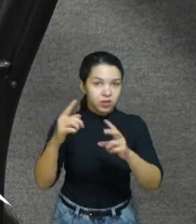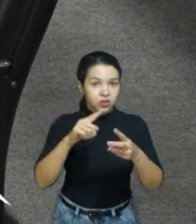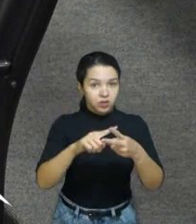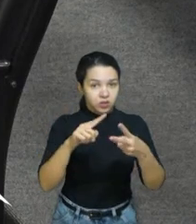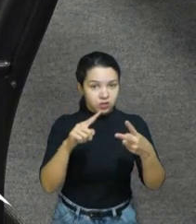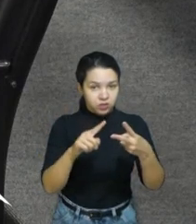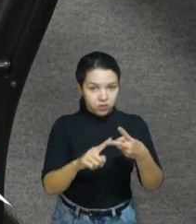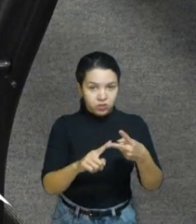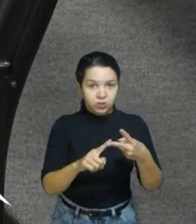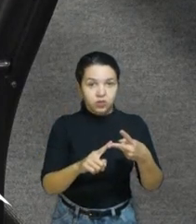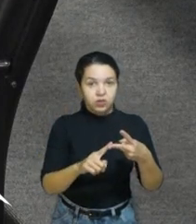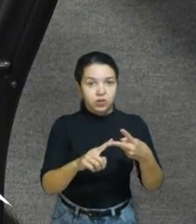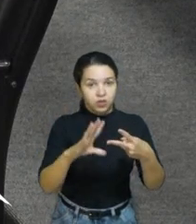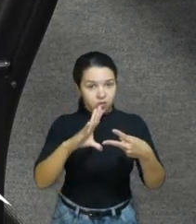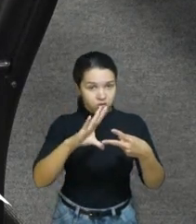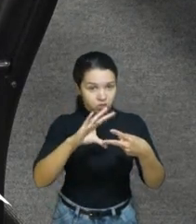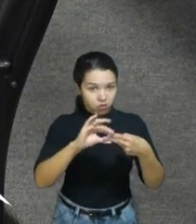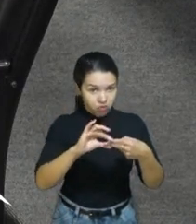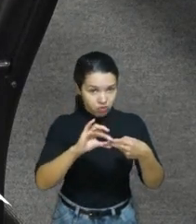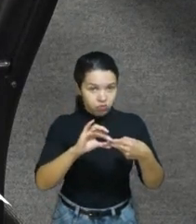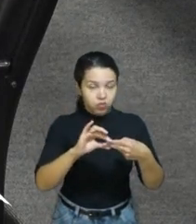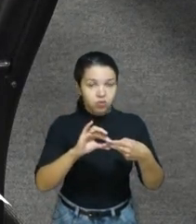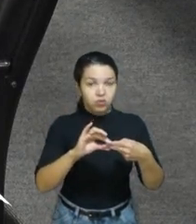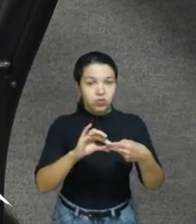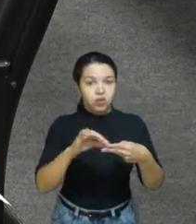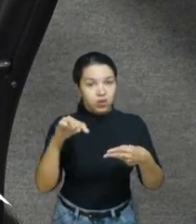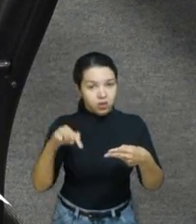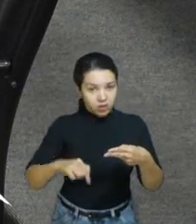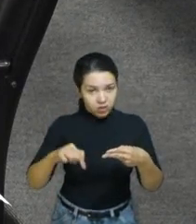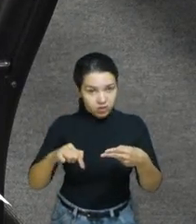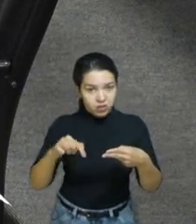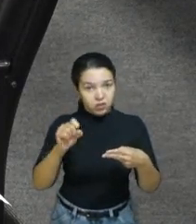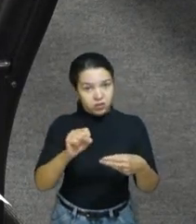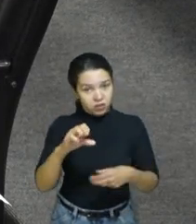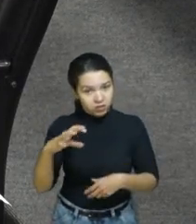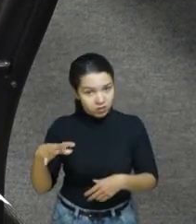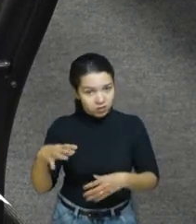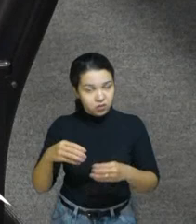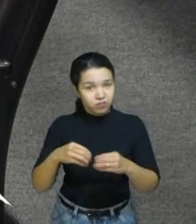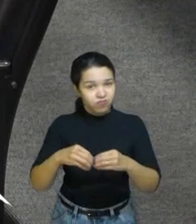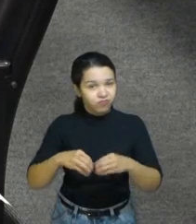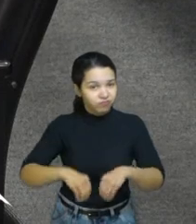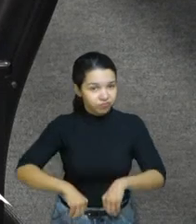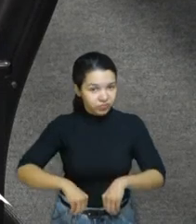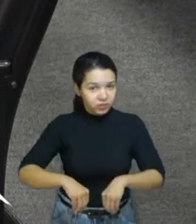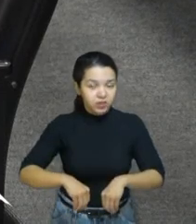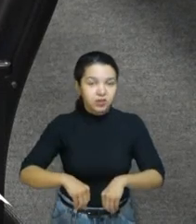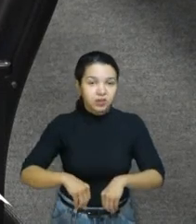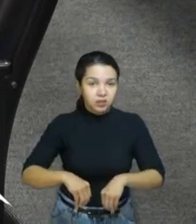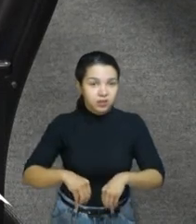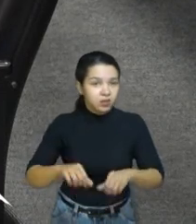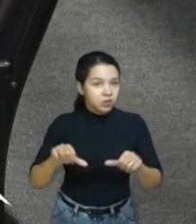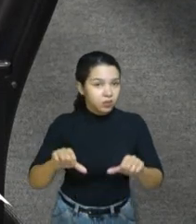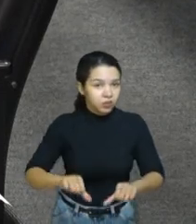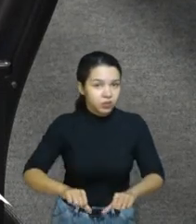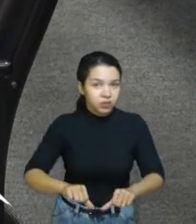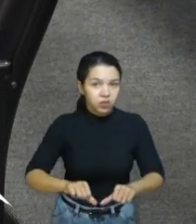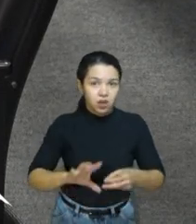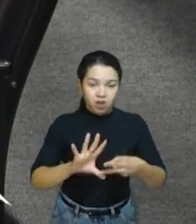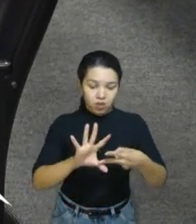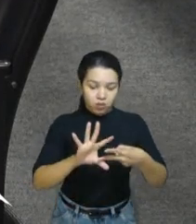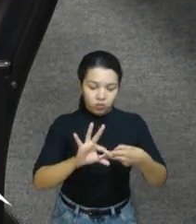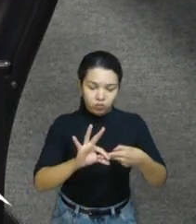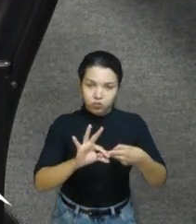elementos andam casados. Né? E em Santa Catarina, tragicamente, é um matrimônio